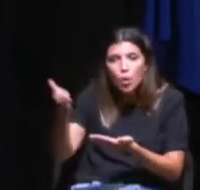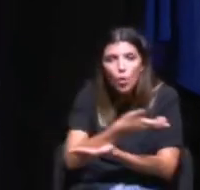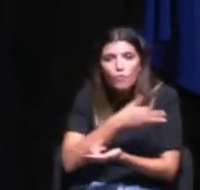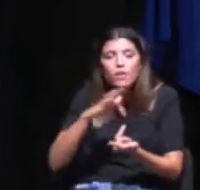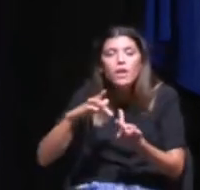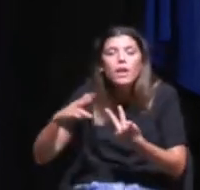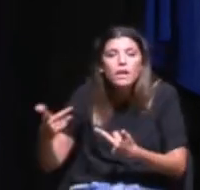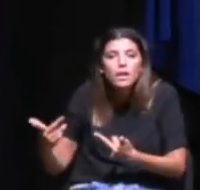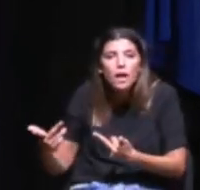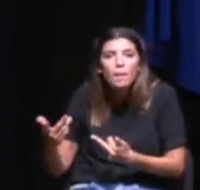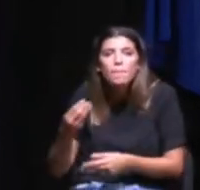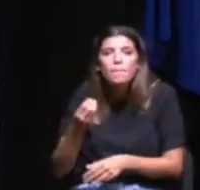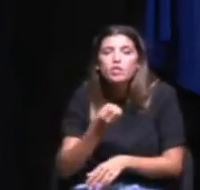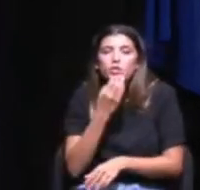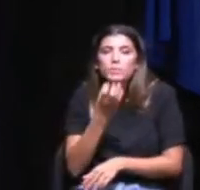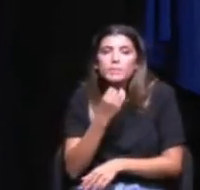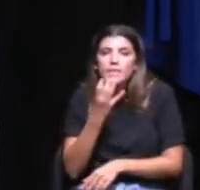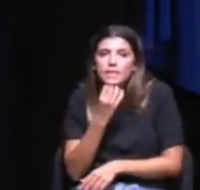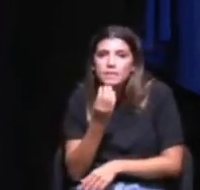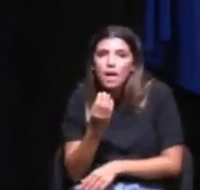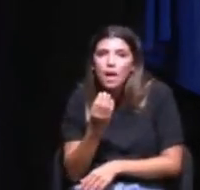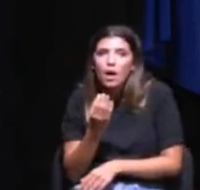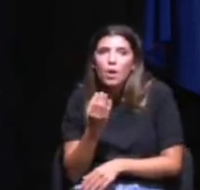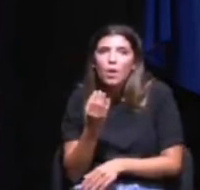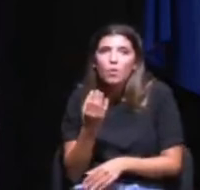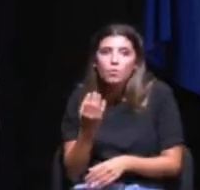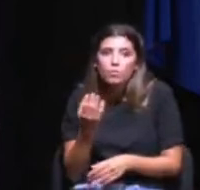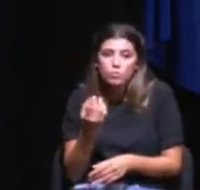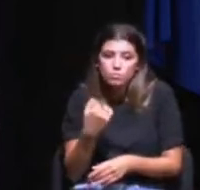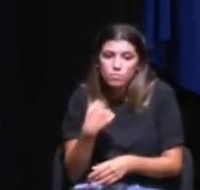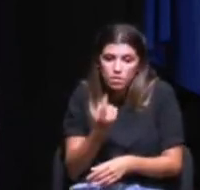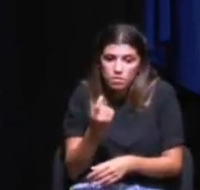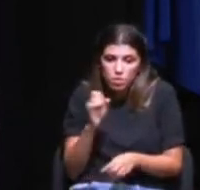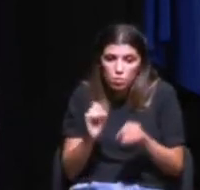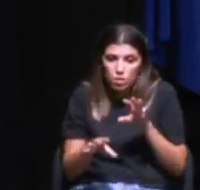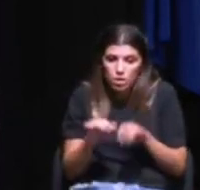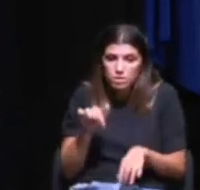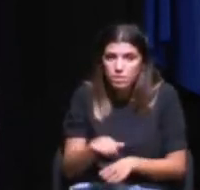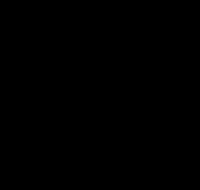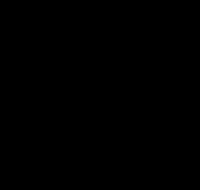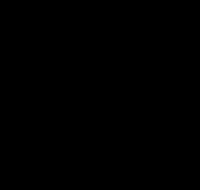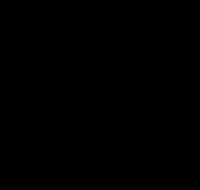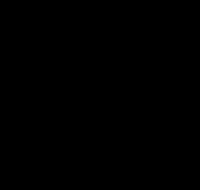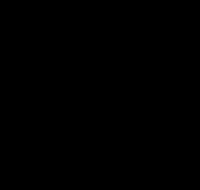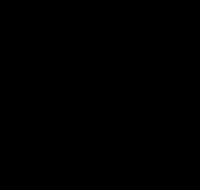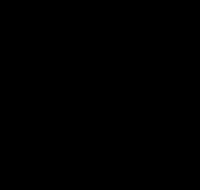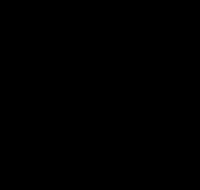Municipal de Lisboa, uma justificação aceitável para o que está a acontecer na nossa cidade. Obrigada.